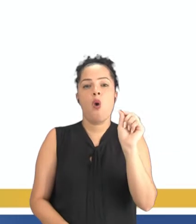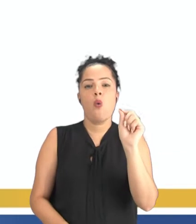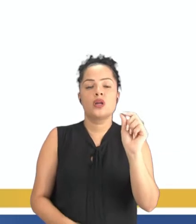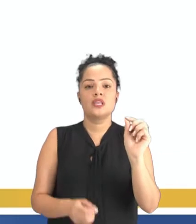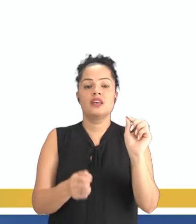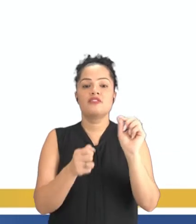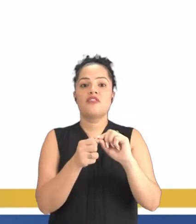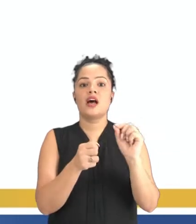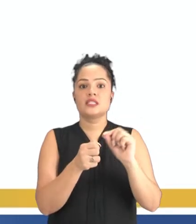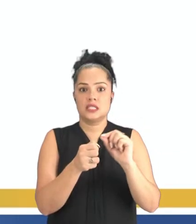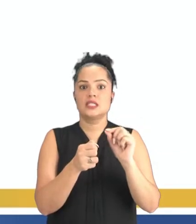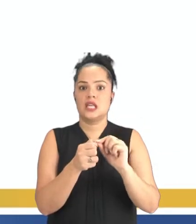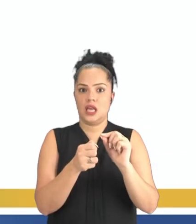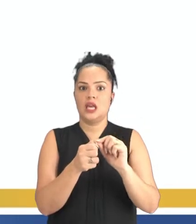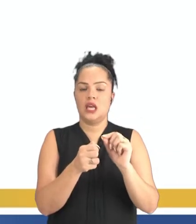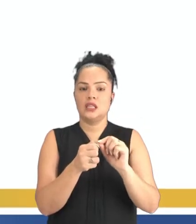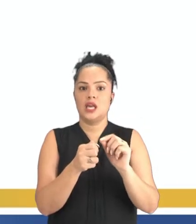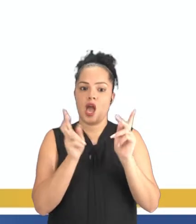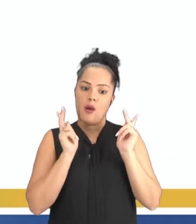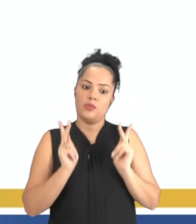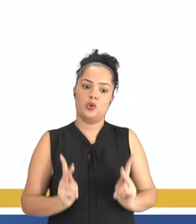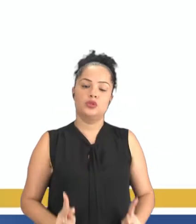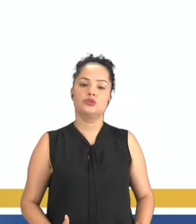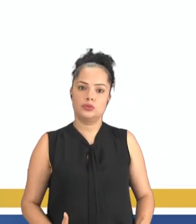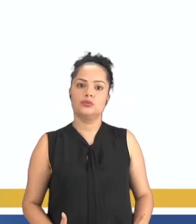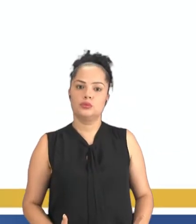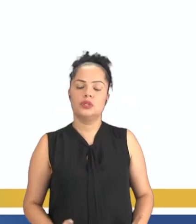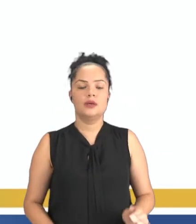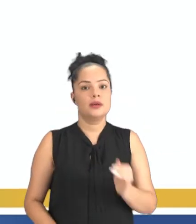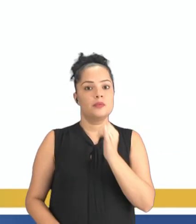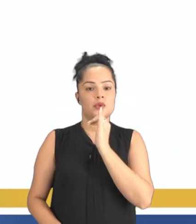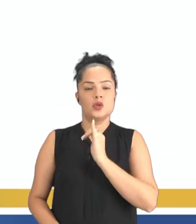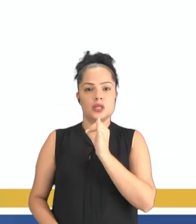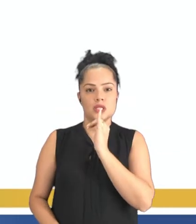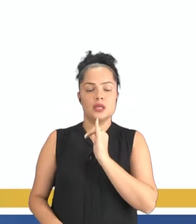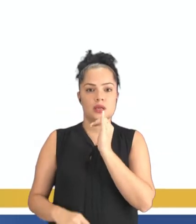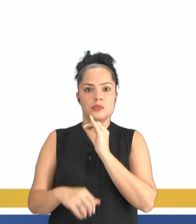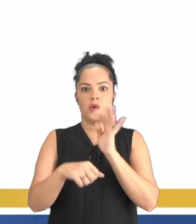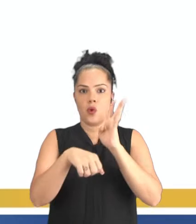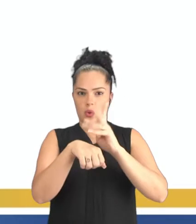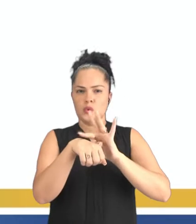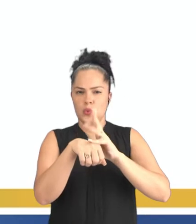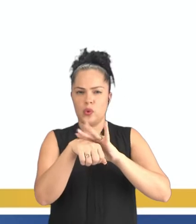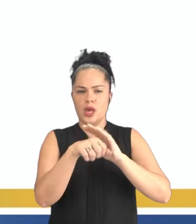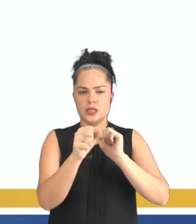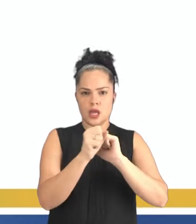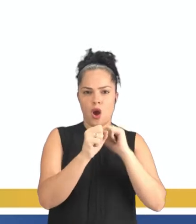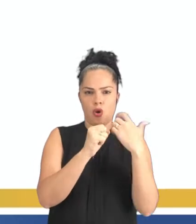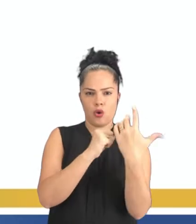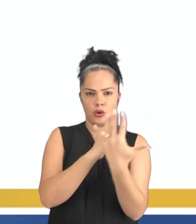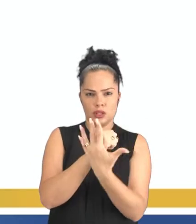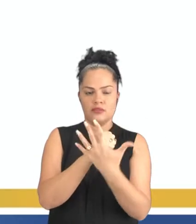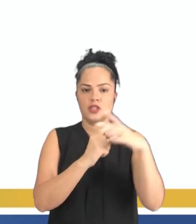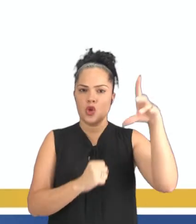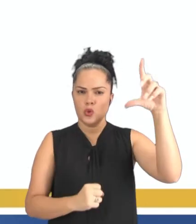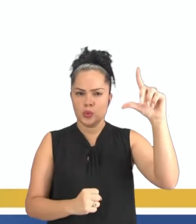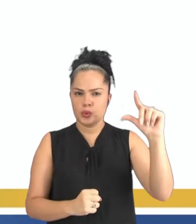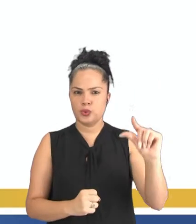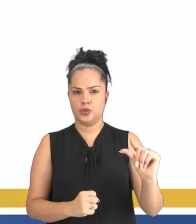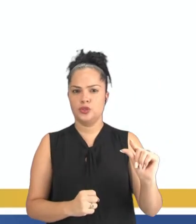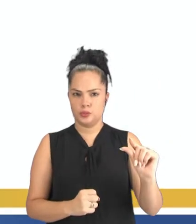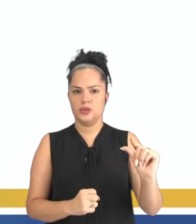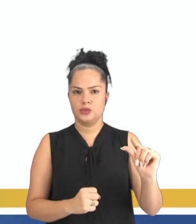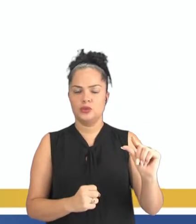falei anteriormente, se eu tenho uma probabilidade alta, por exemplo, da doença diminuir drasticamente em